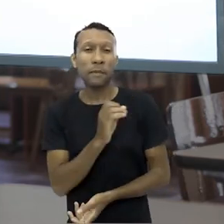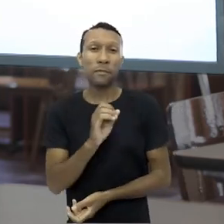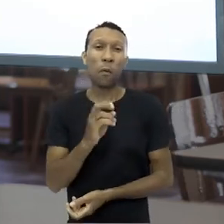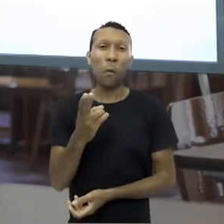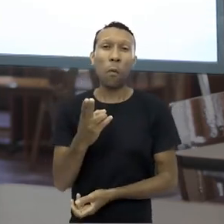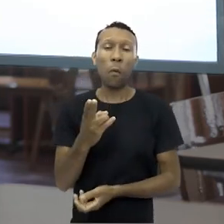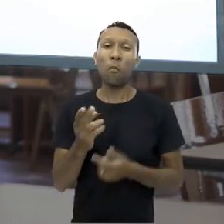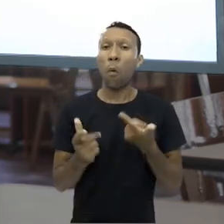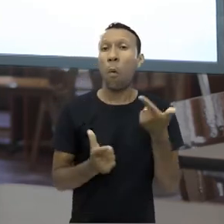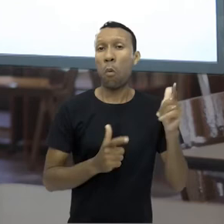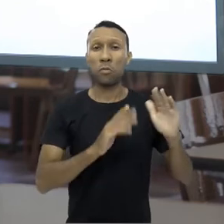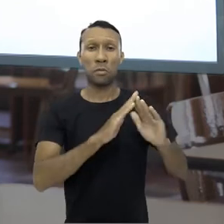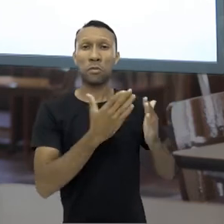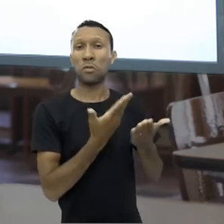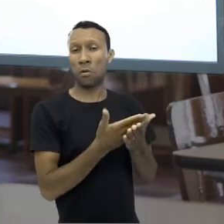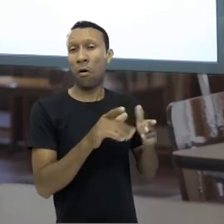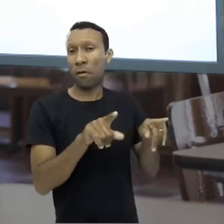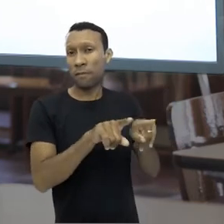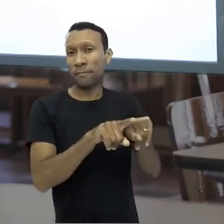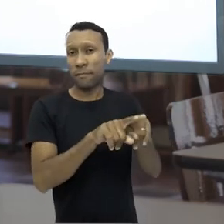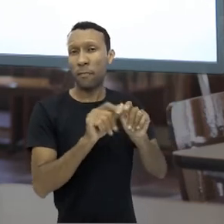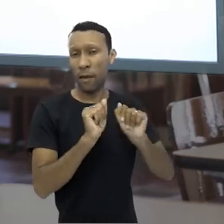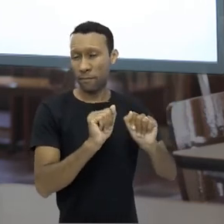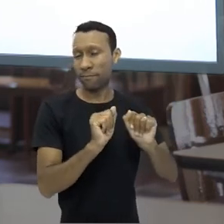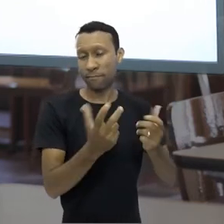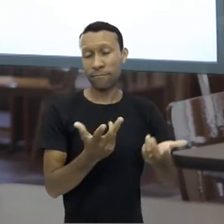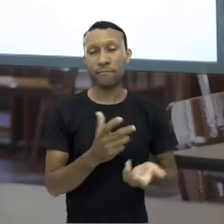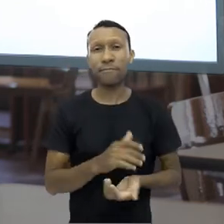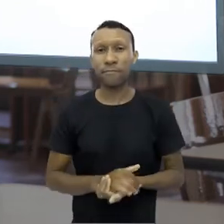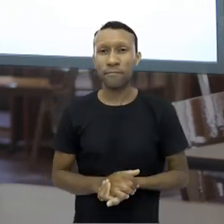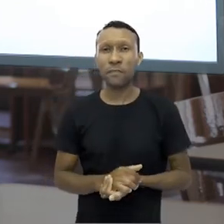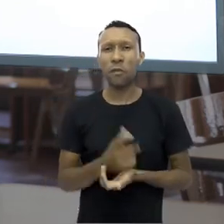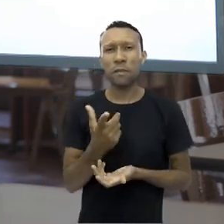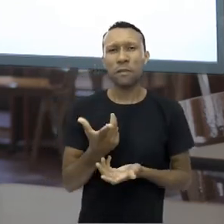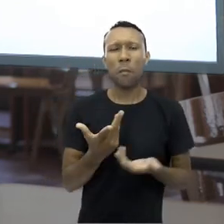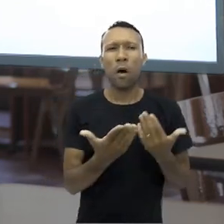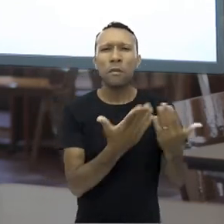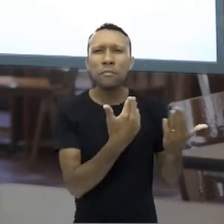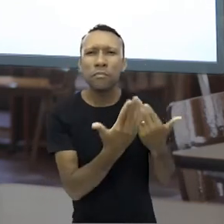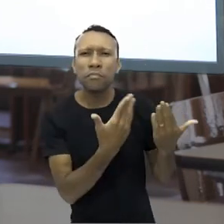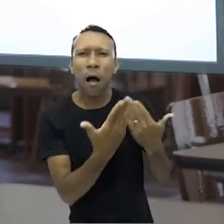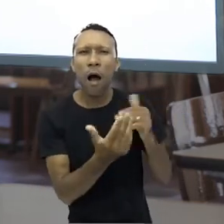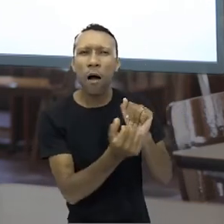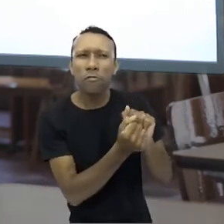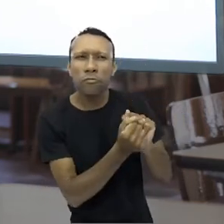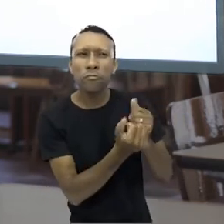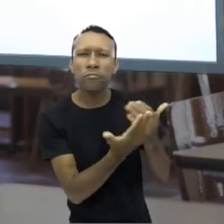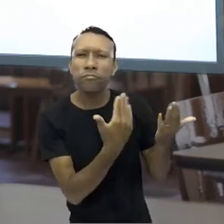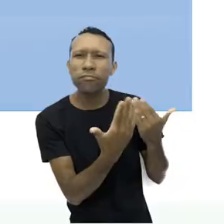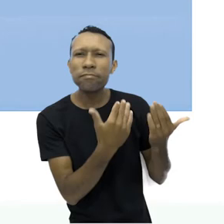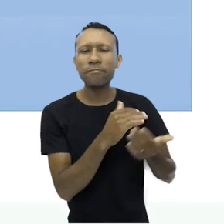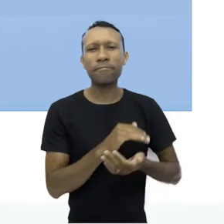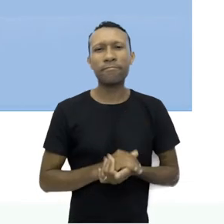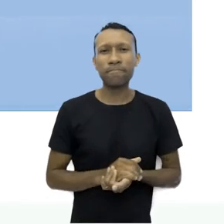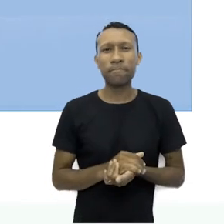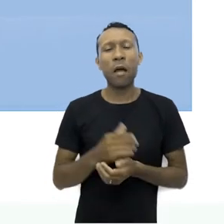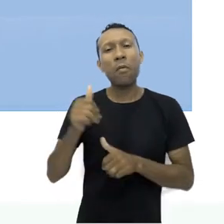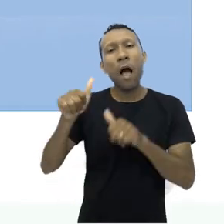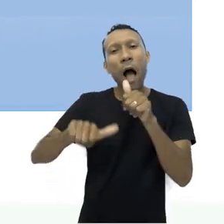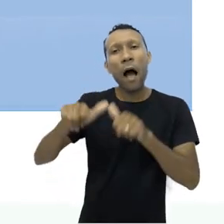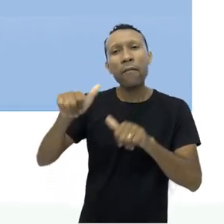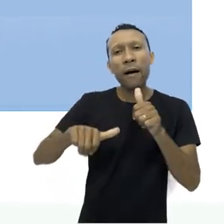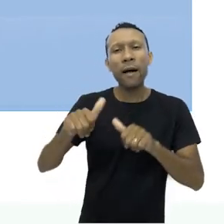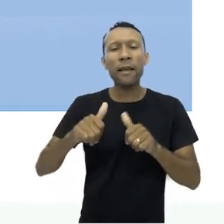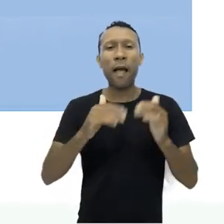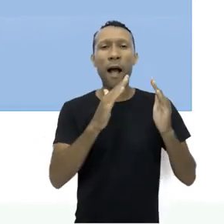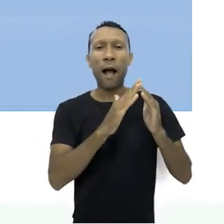ou até de outras escolas também, seja vizinho de vocês, de sexto ano também, que vocês podem conversar juntos, tá bom, pessoal? Se a gente analisar a casa